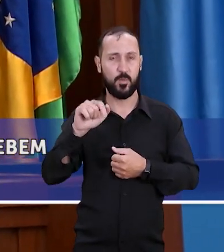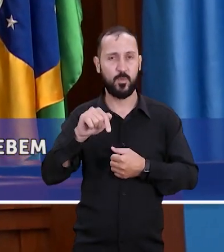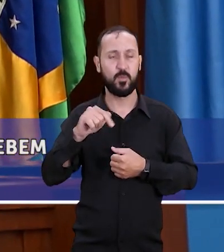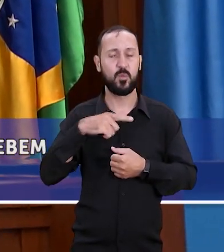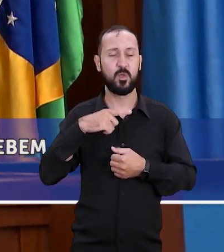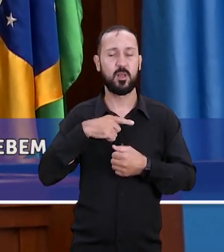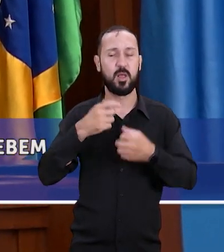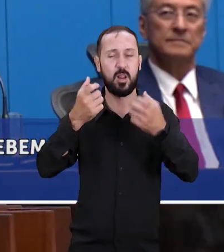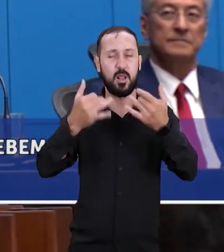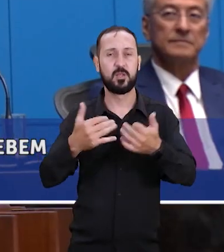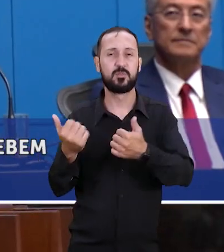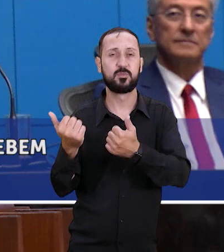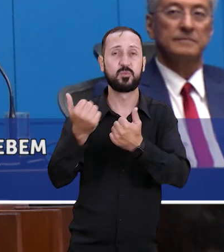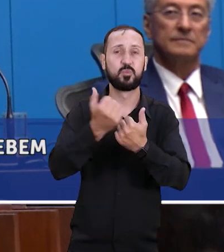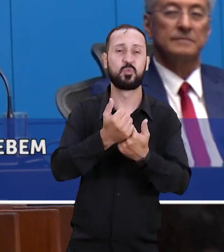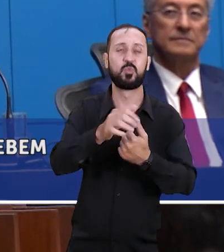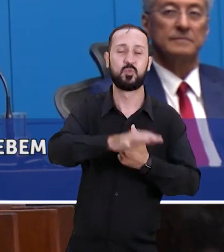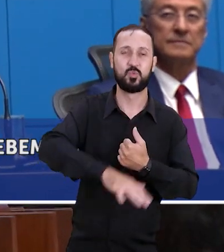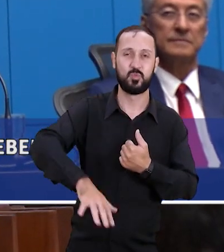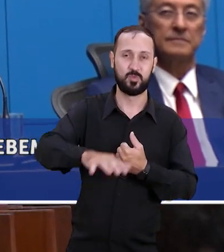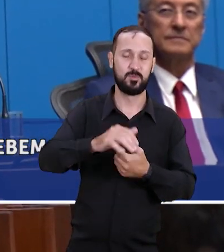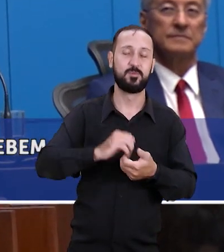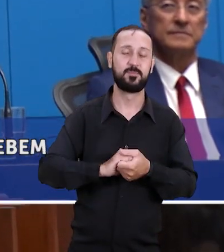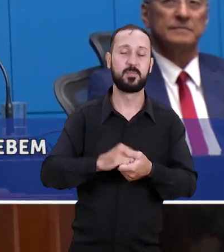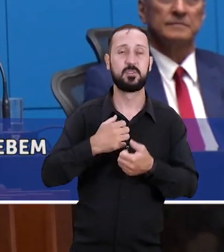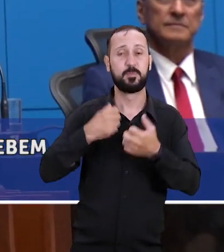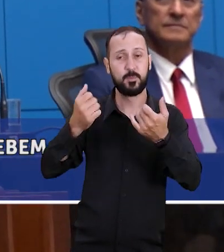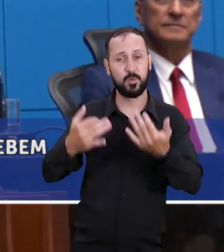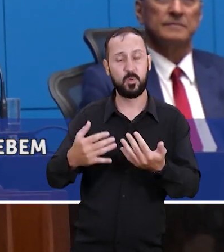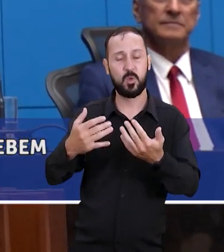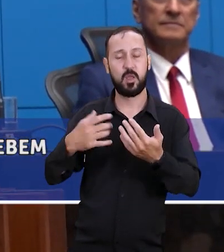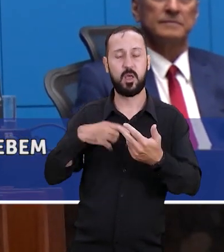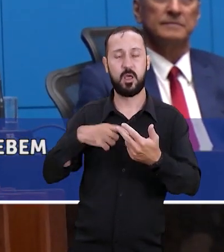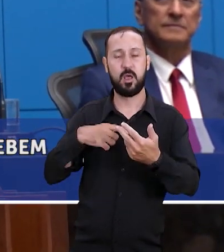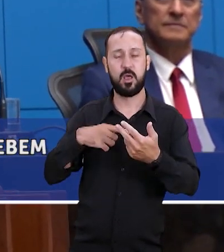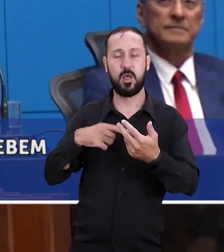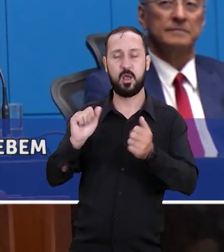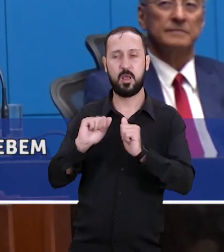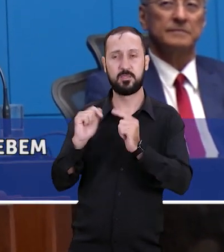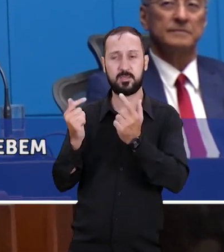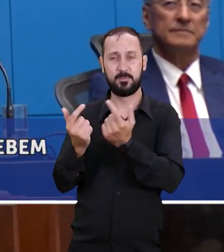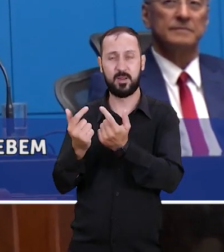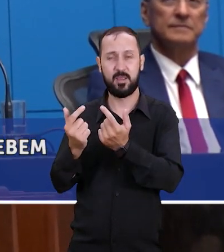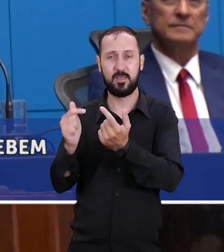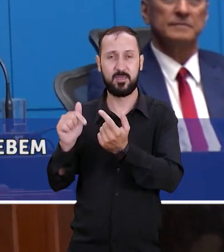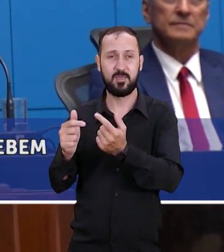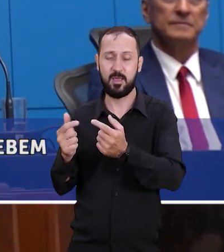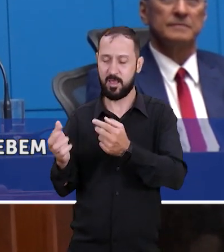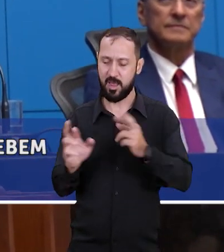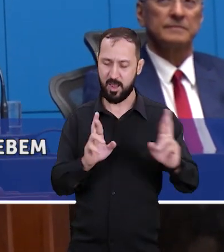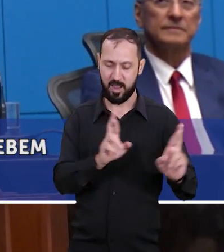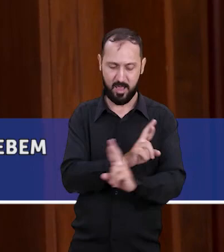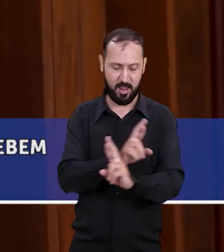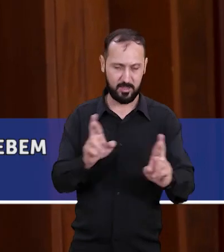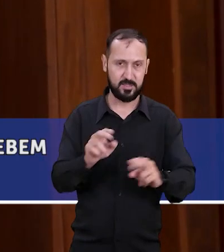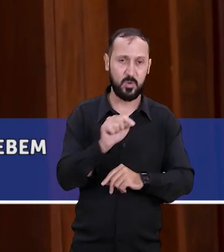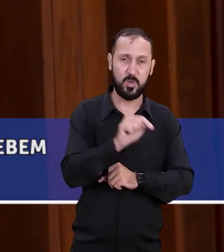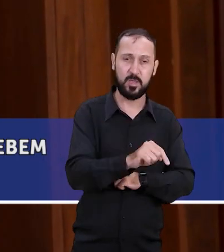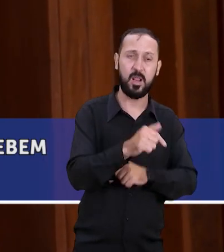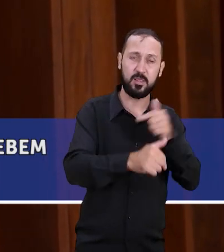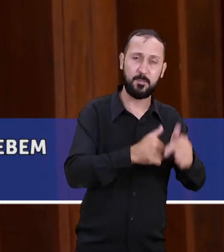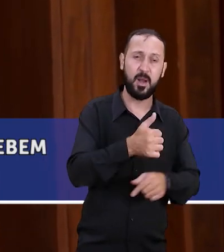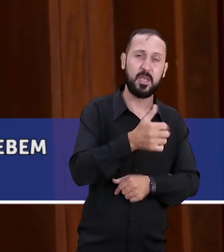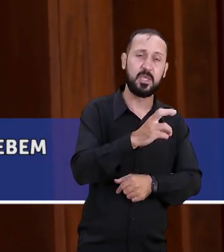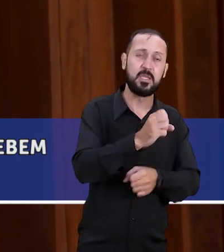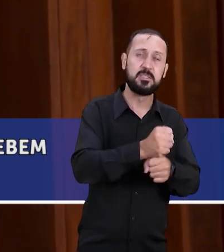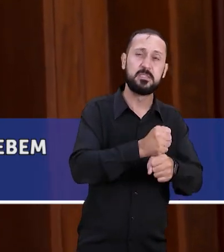todos os homenageados. Para ela, a relação entre o Legislativo Estadual e a instituição que faz parte há quase 15 anos tem sido